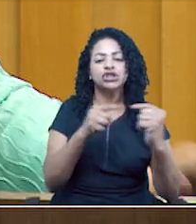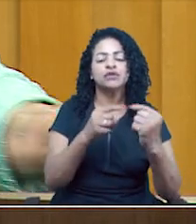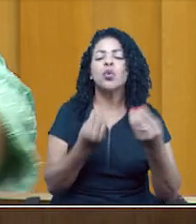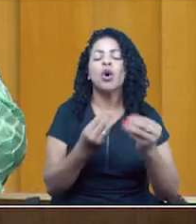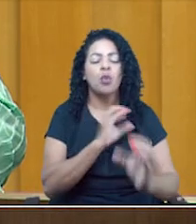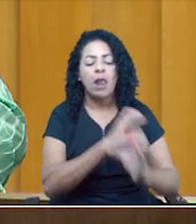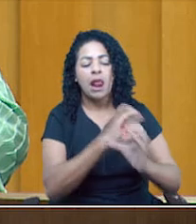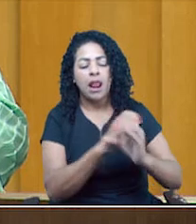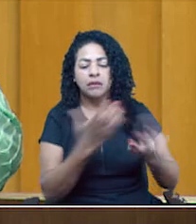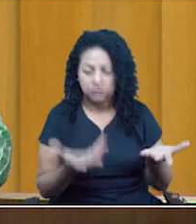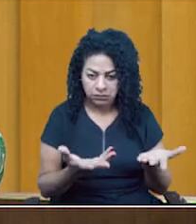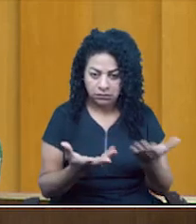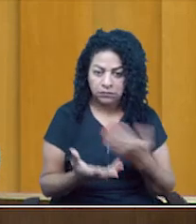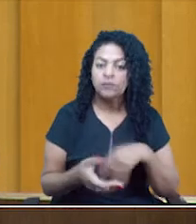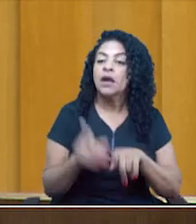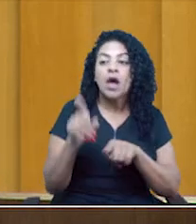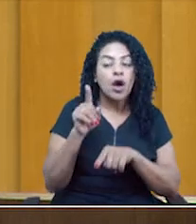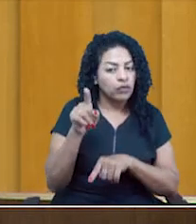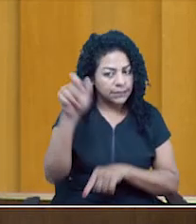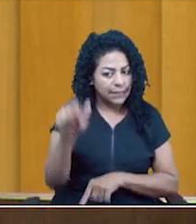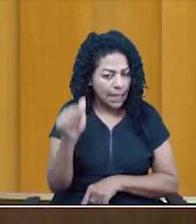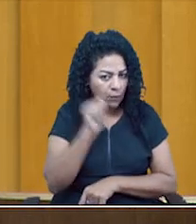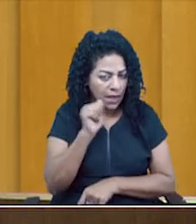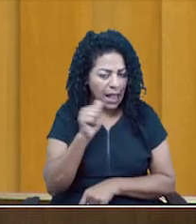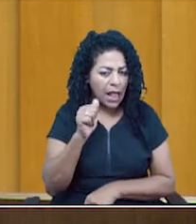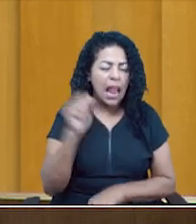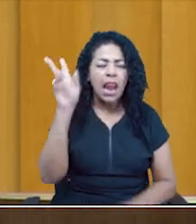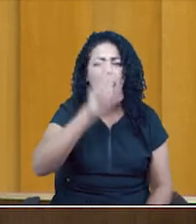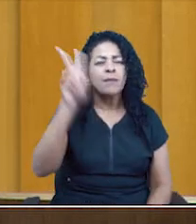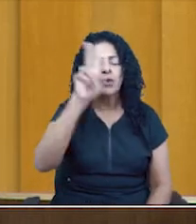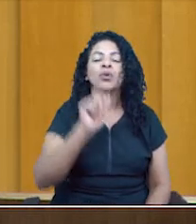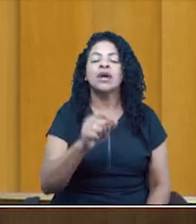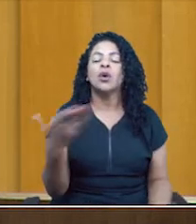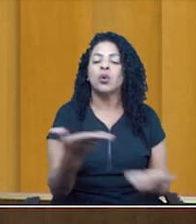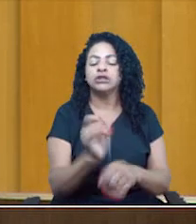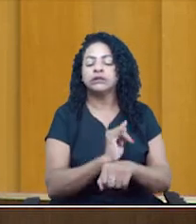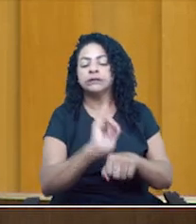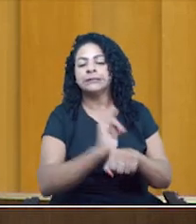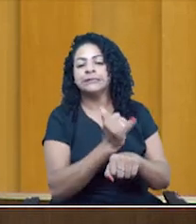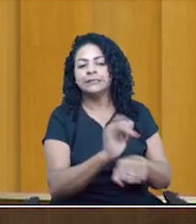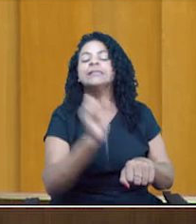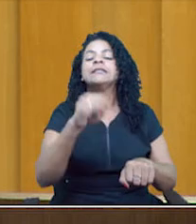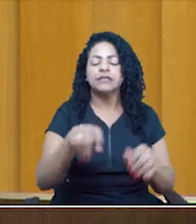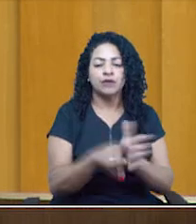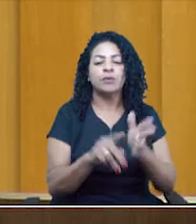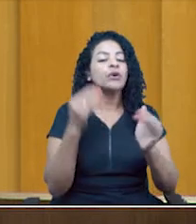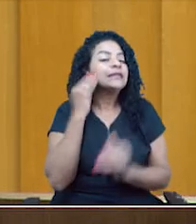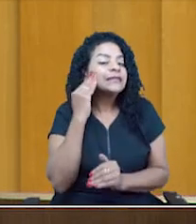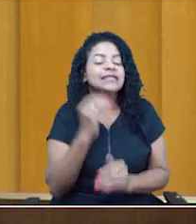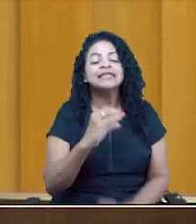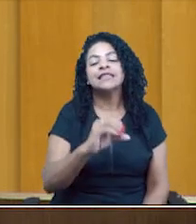Como você bem lembrou, a comunicação faz parte, hoje é estratégia e é entendida pelo CNJ